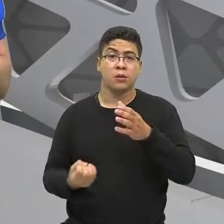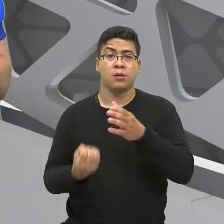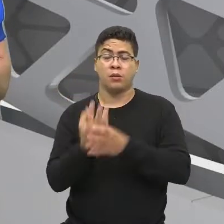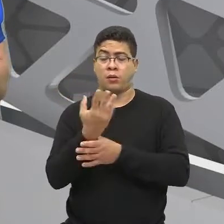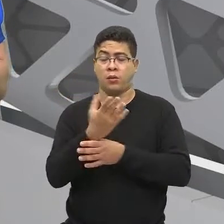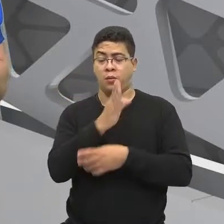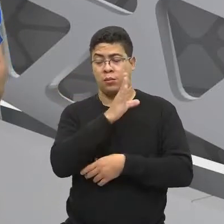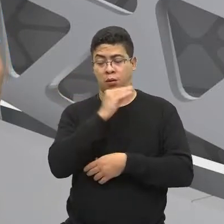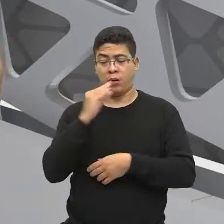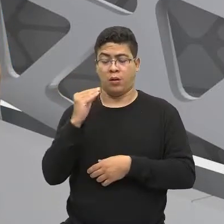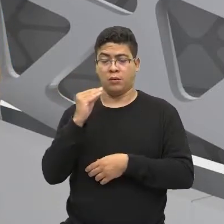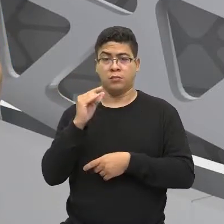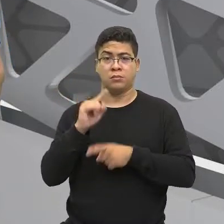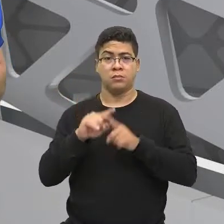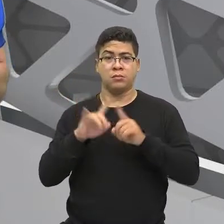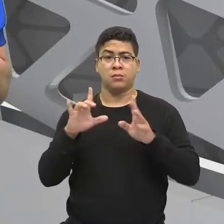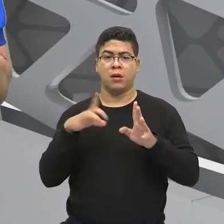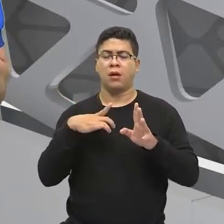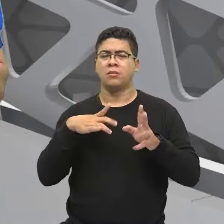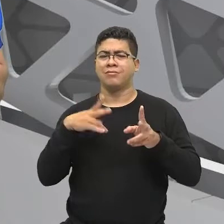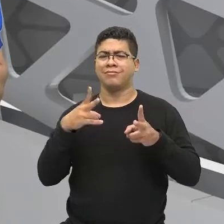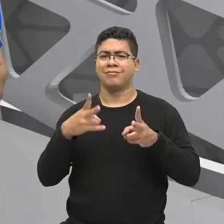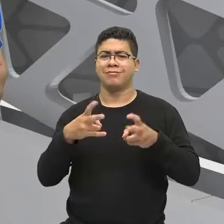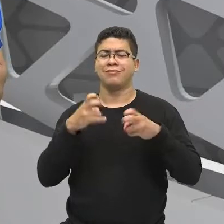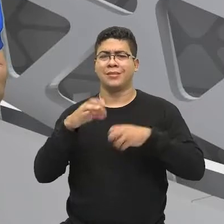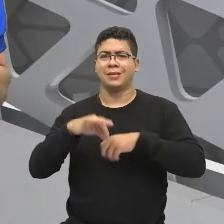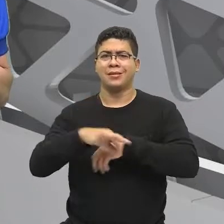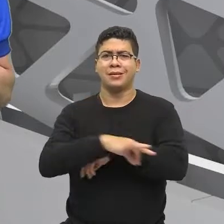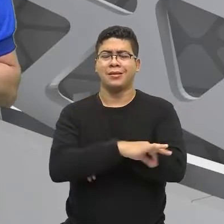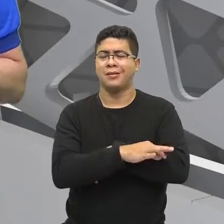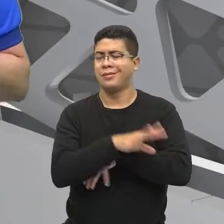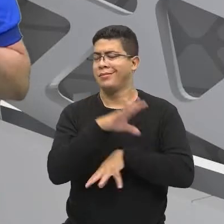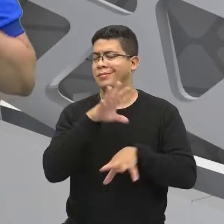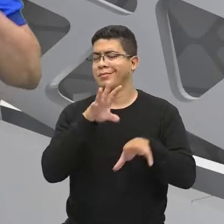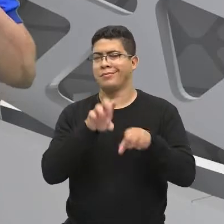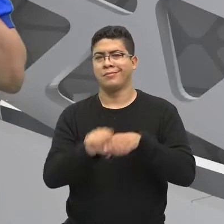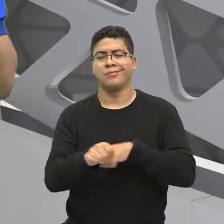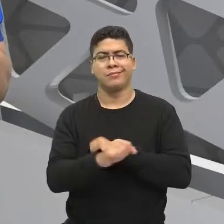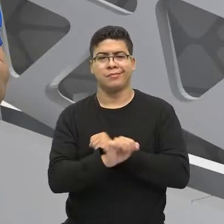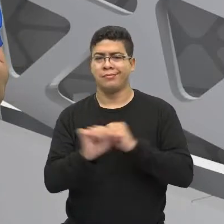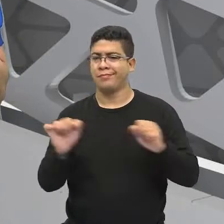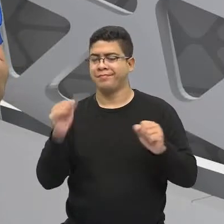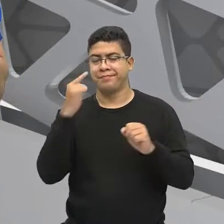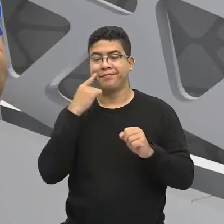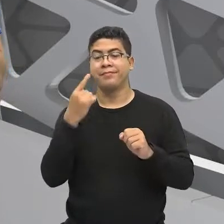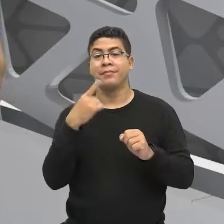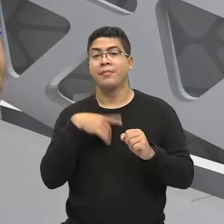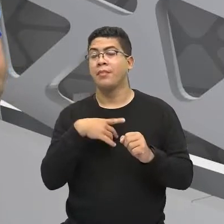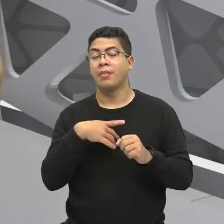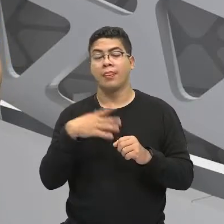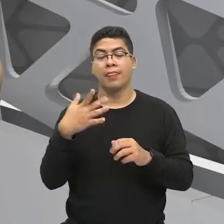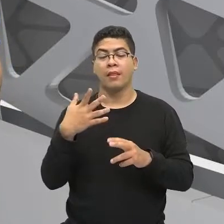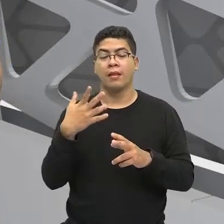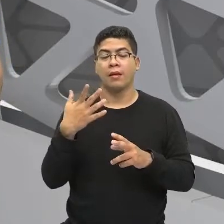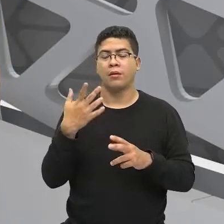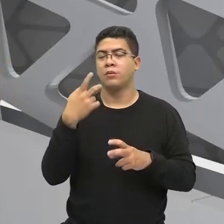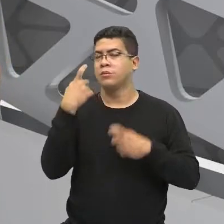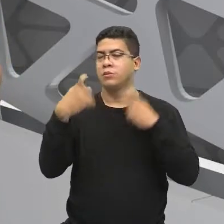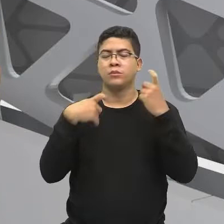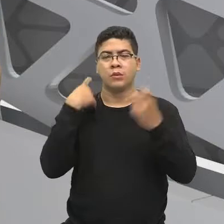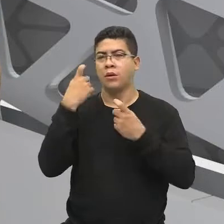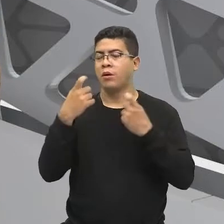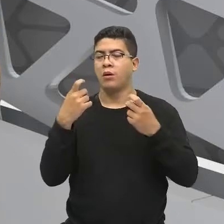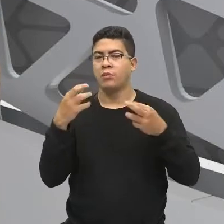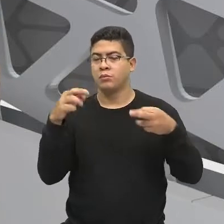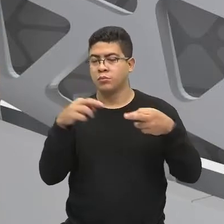você nota que o verso, né, os versos curtinhos aí, ele não se preocupa em rimar com o segundo